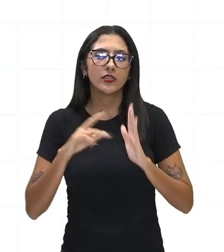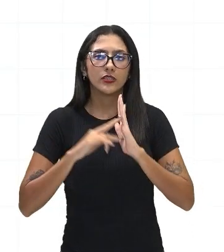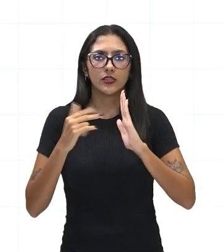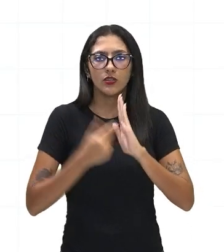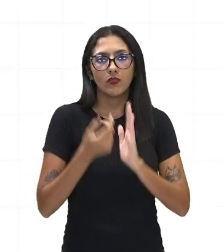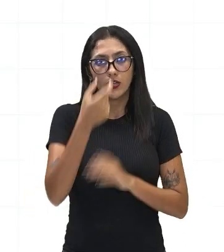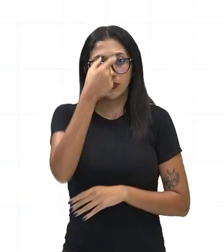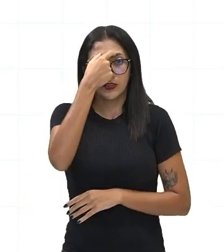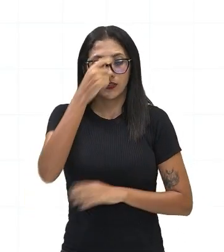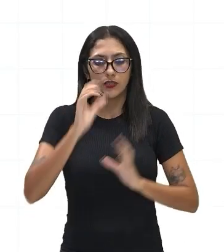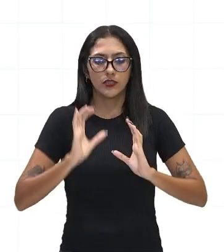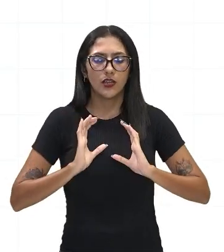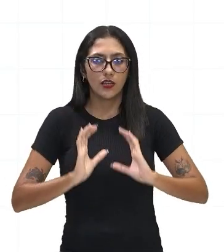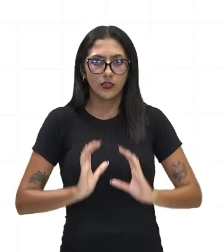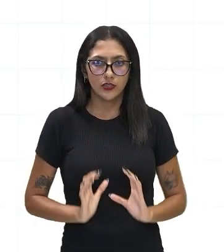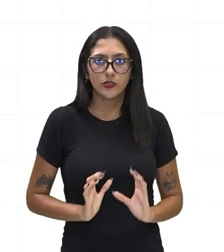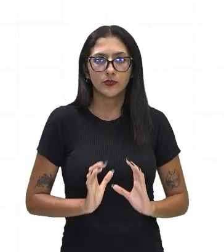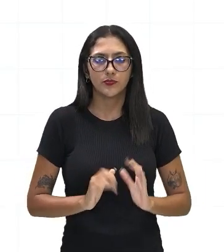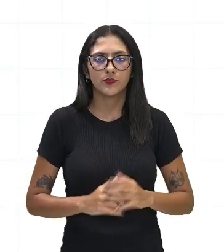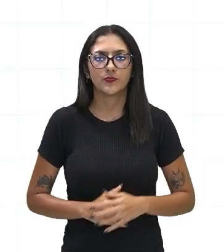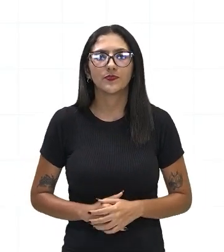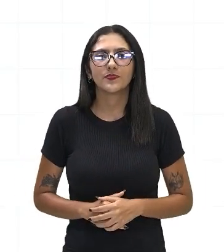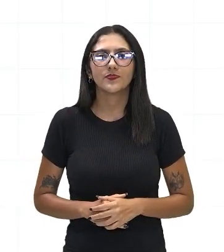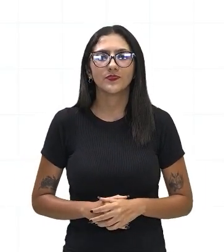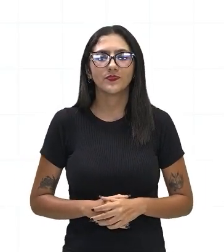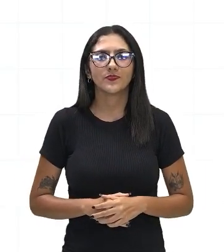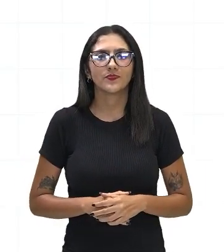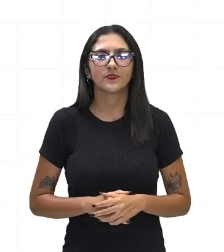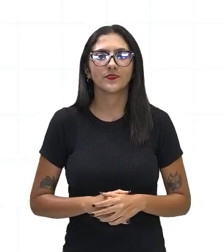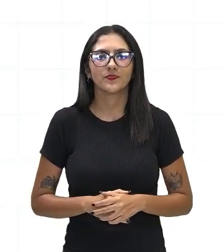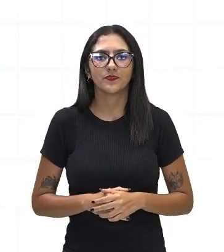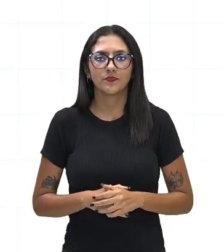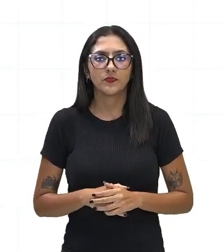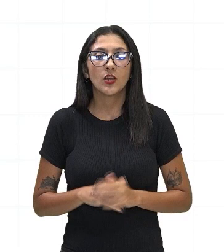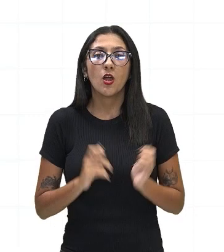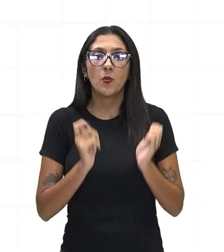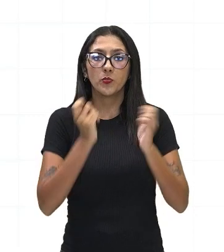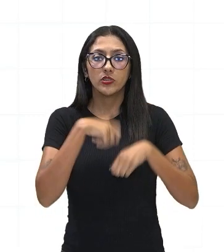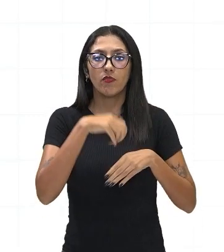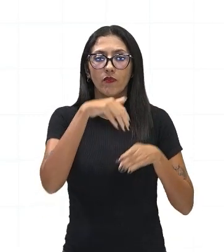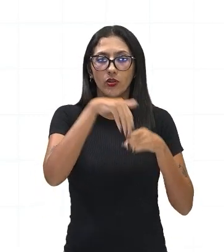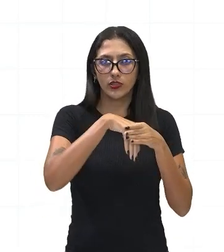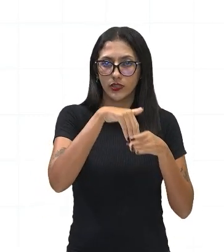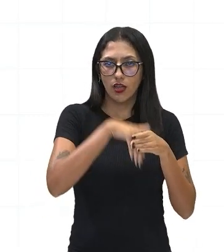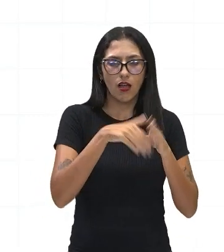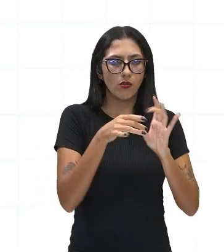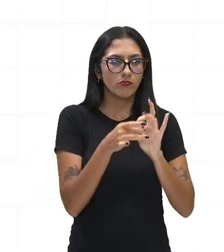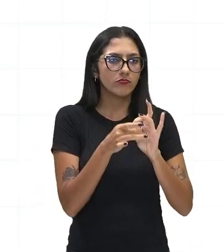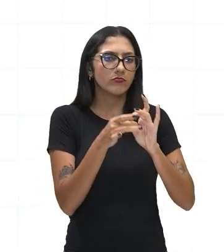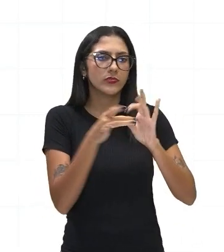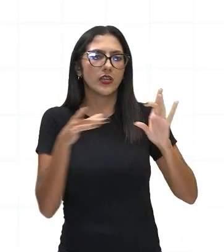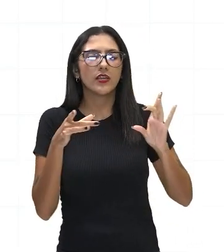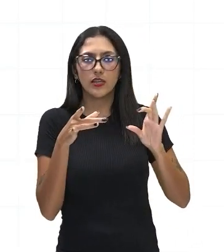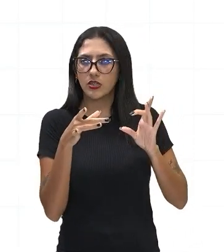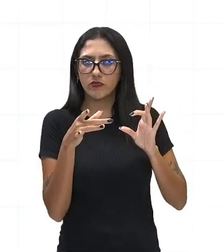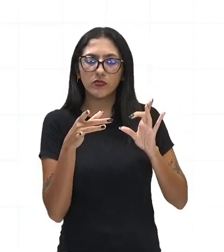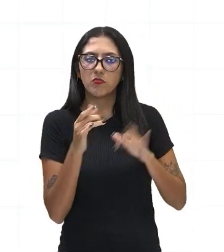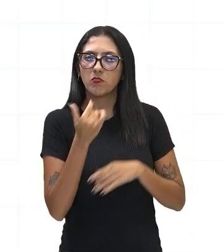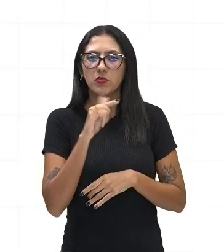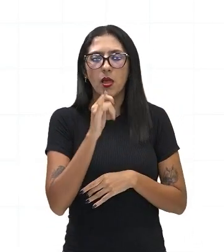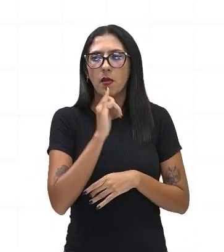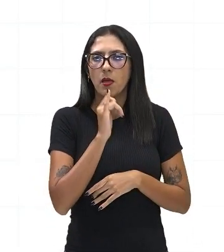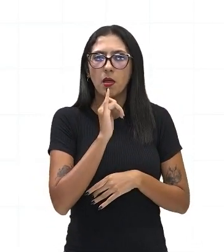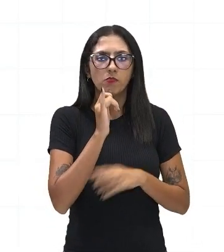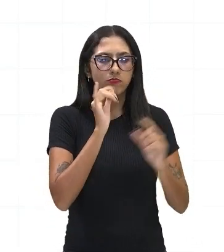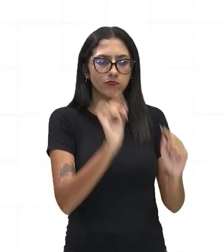é cidadão, eu sou cidadã. É poder votar em quem quiser sem